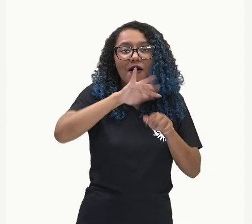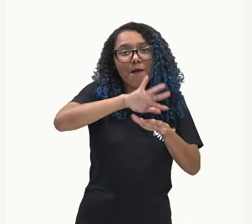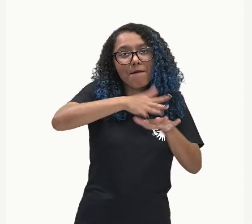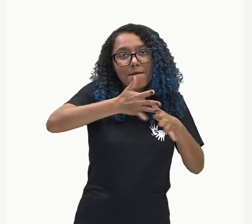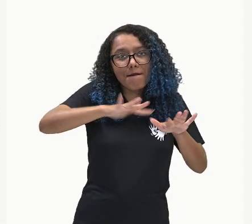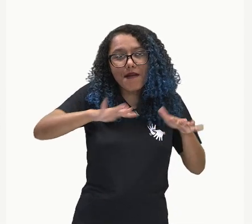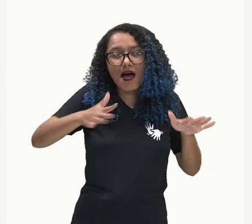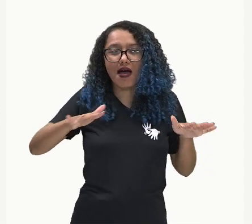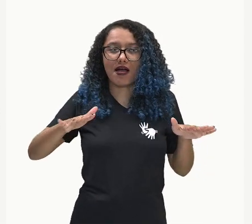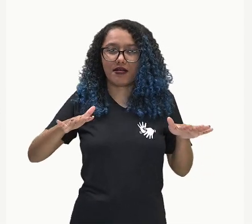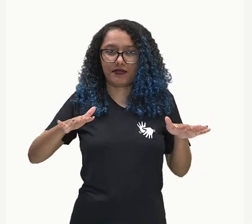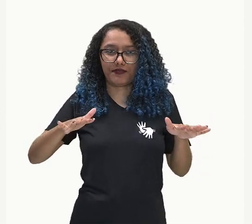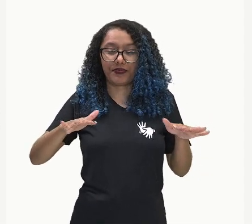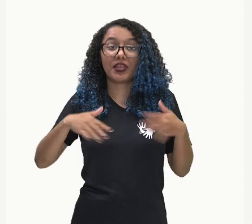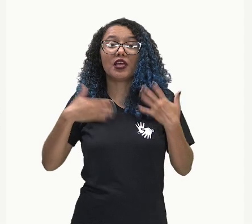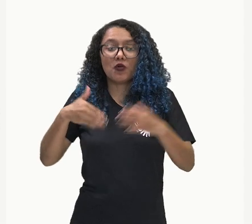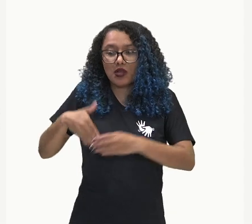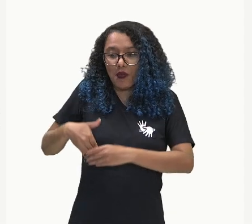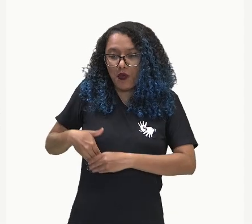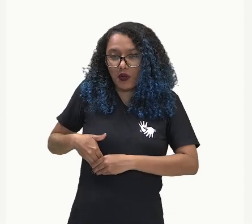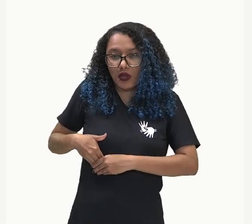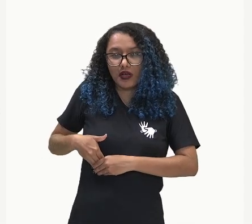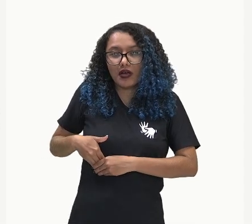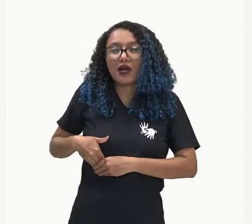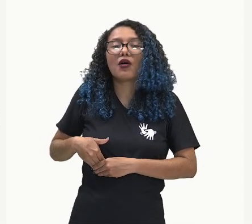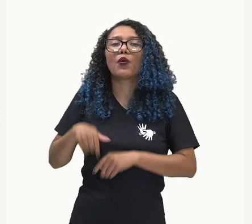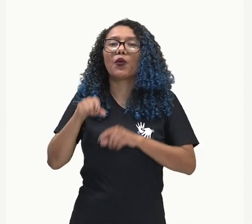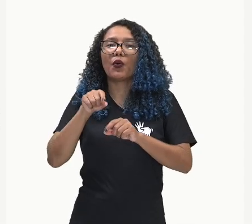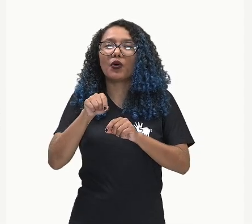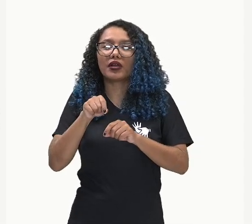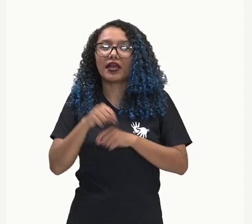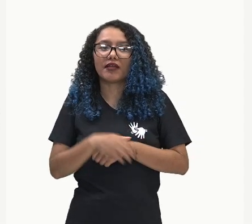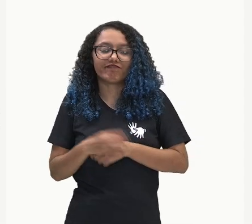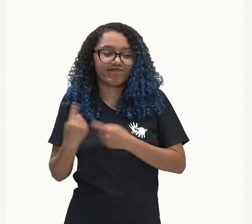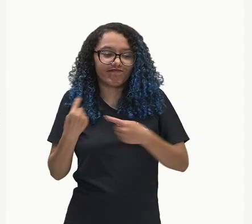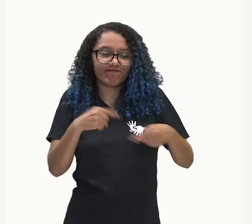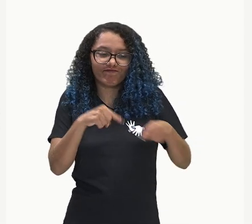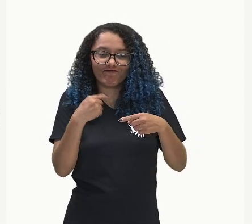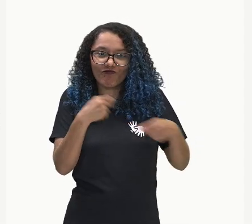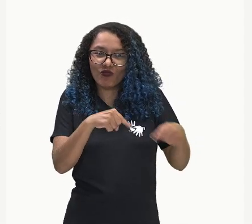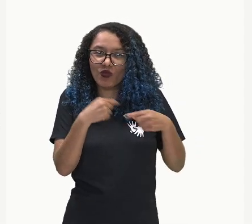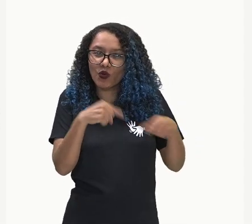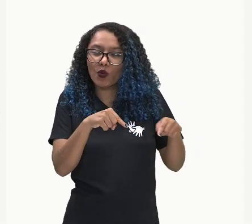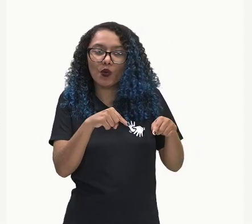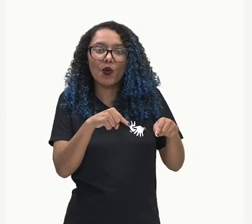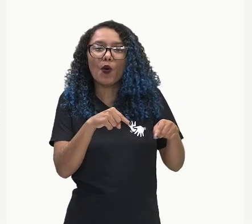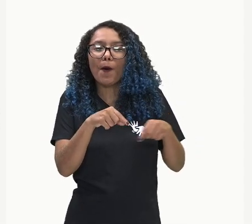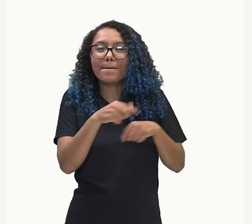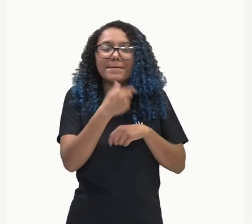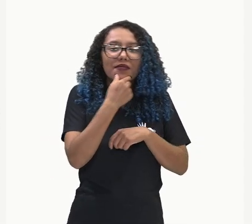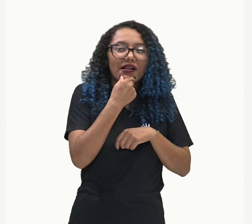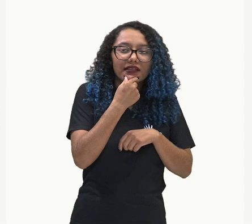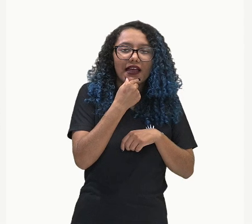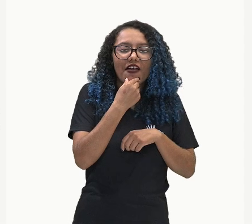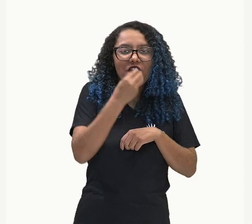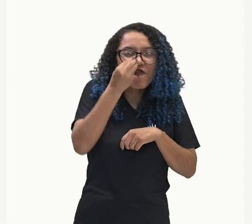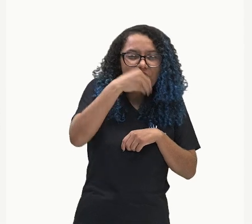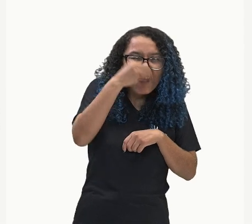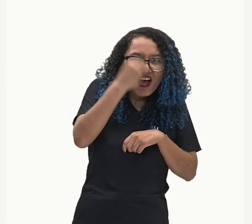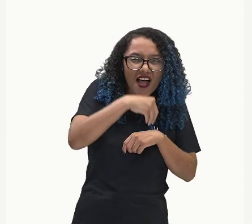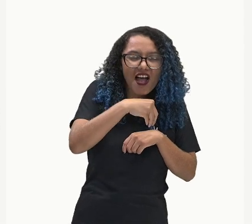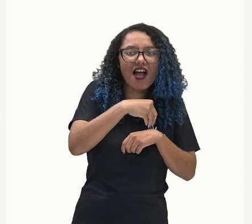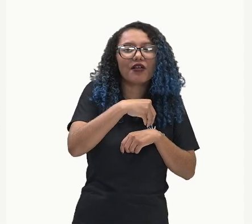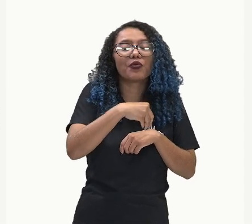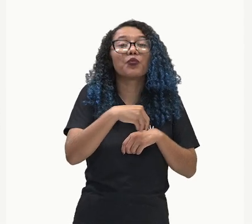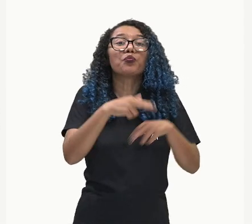objetivo de enfraquecer o comércio dos ingleses, resolveu proibir que todo e qualquer país da